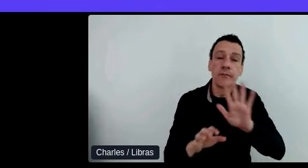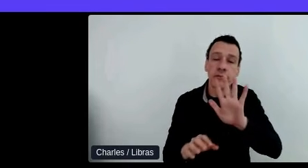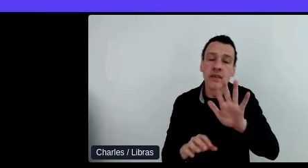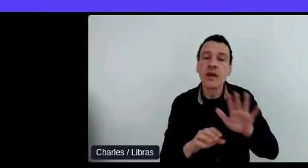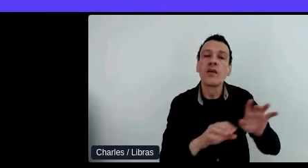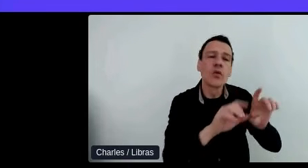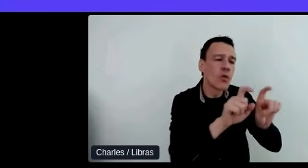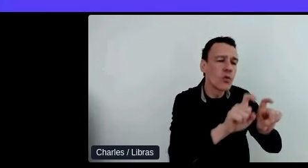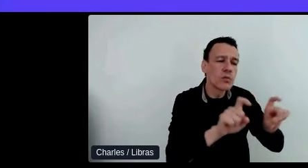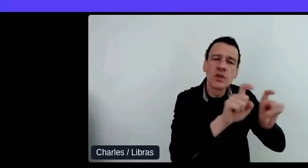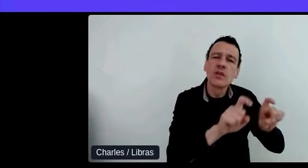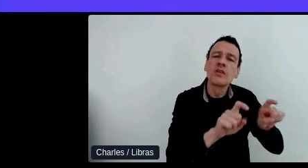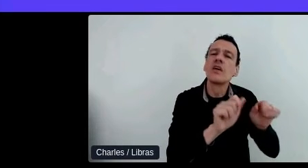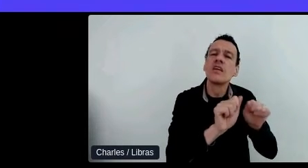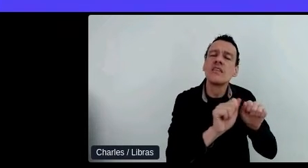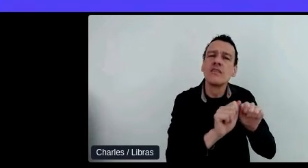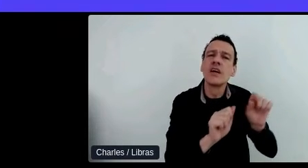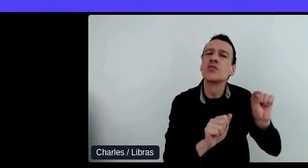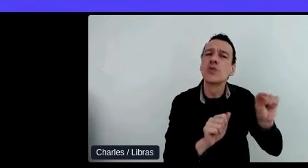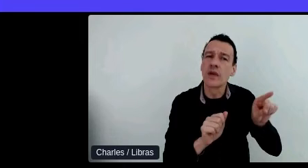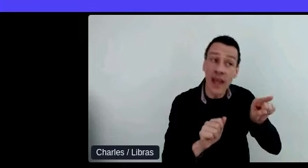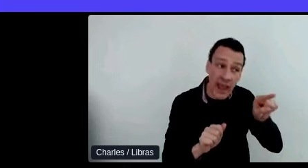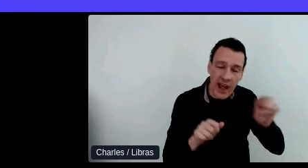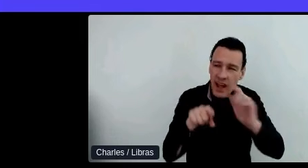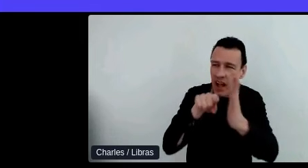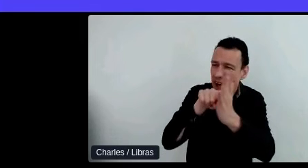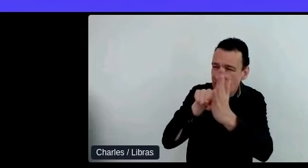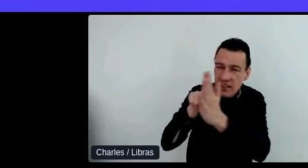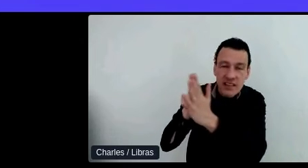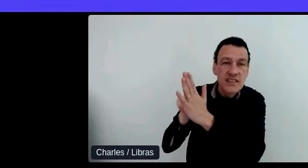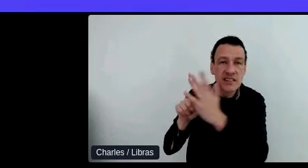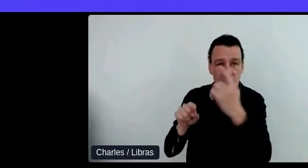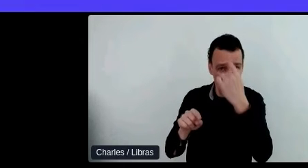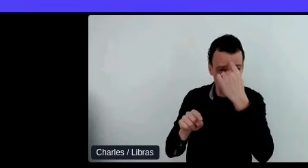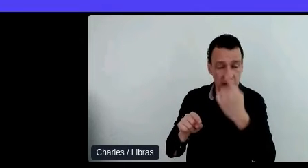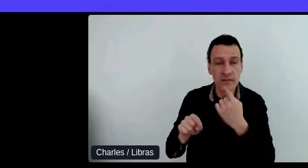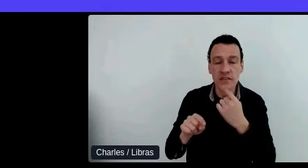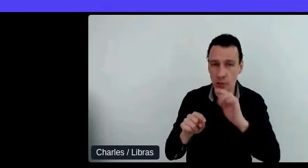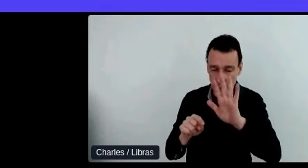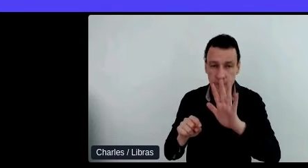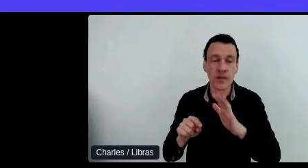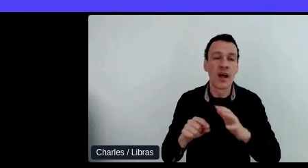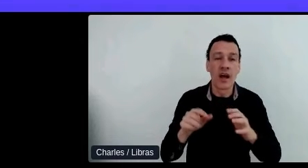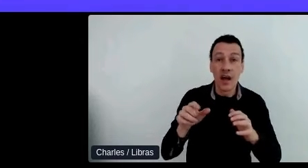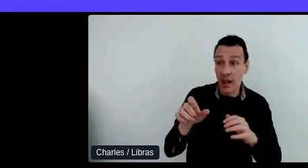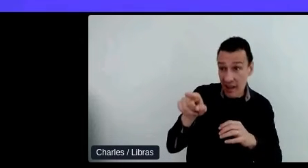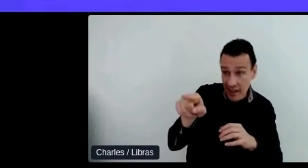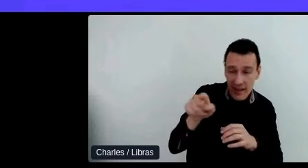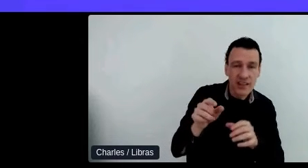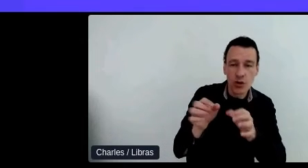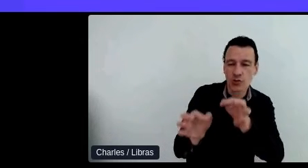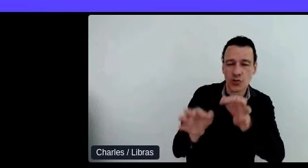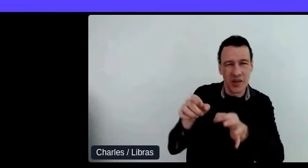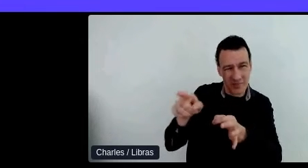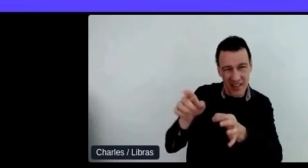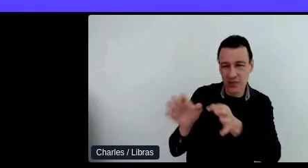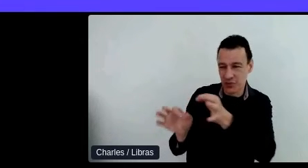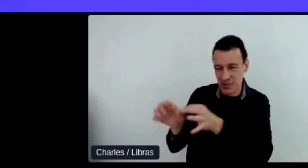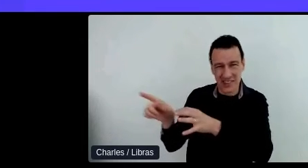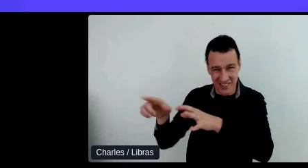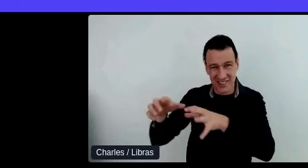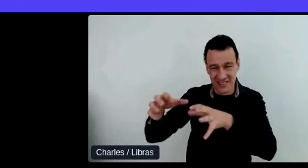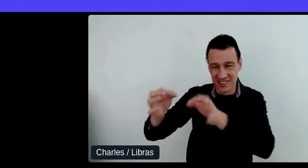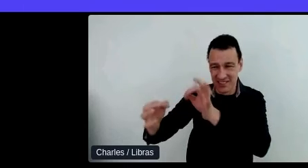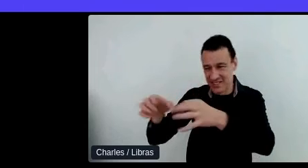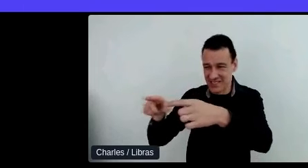Ela analisava o perfil das pessoas que estavam em processo de julgamento e verificava quem tinha mais chances